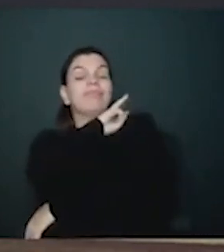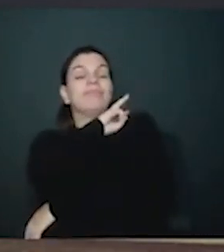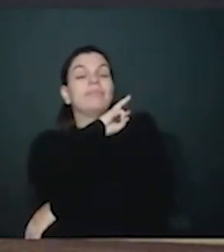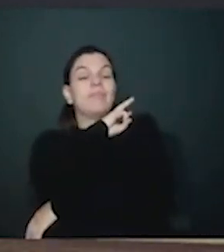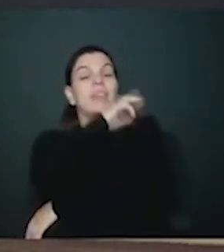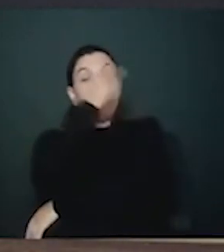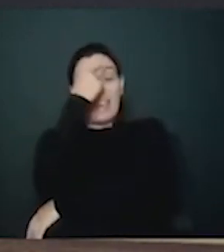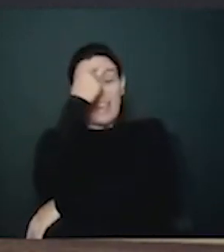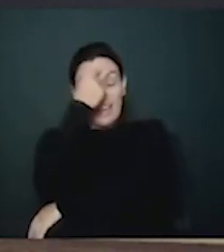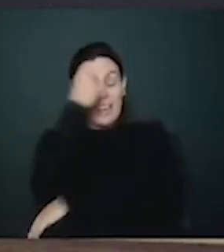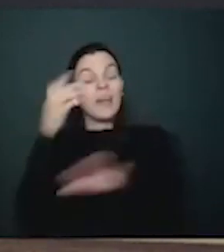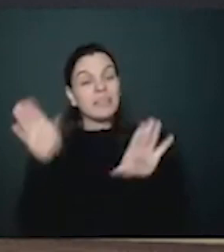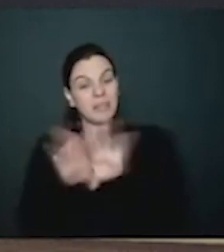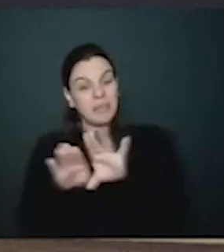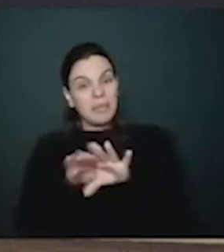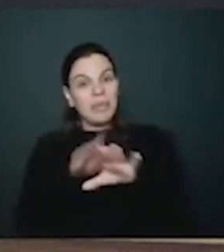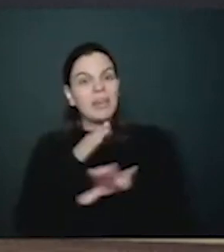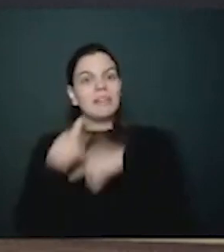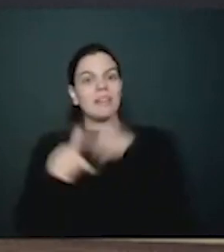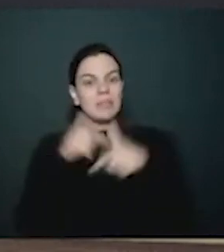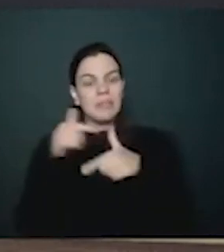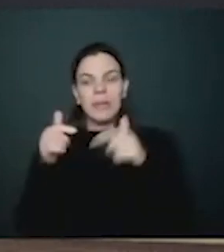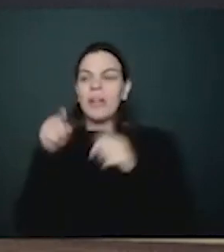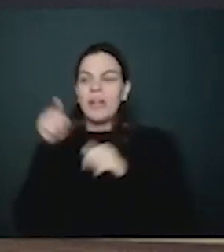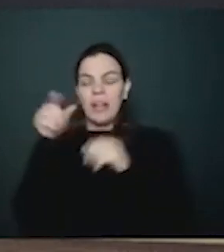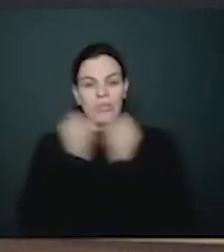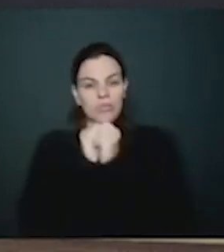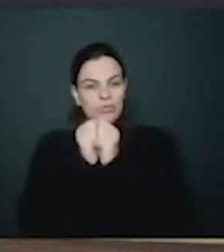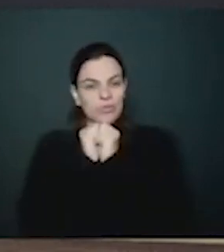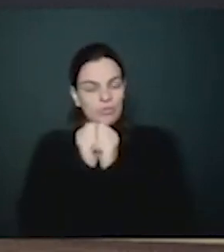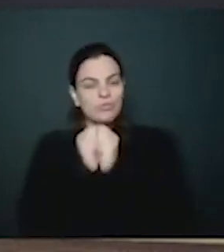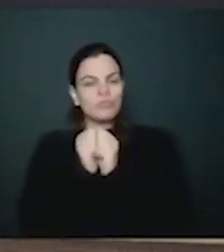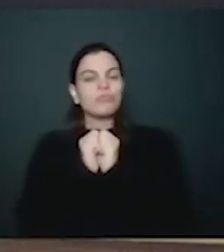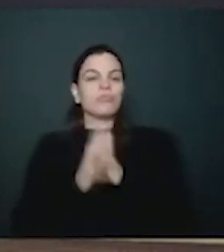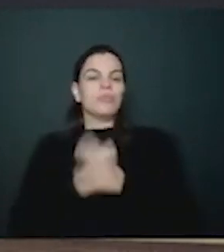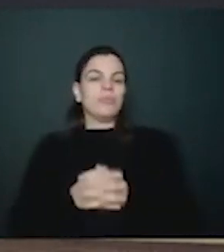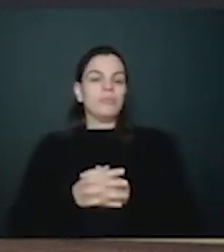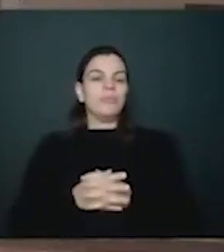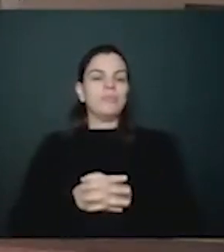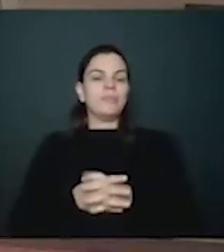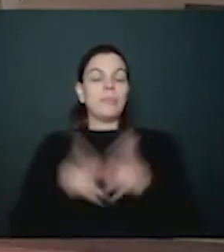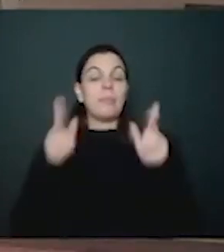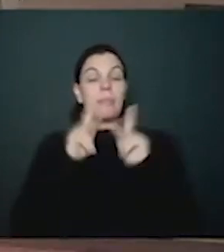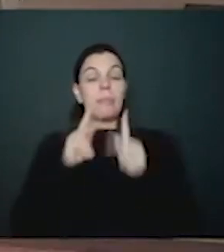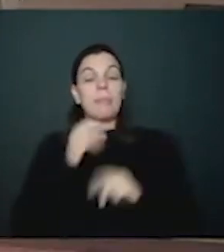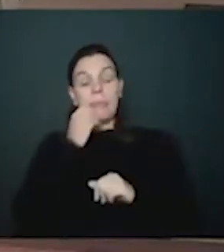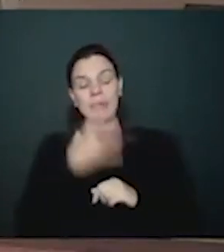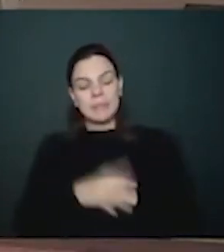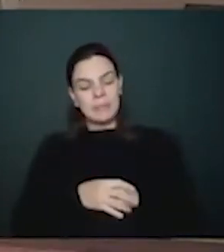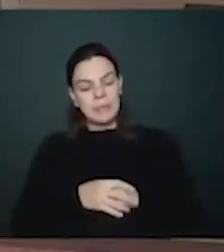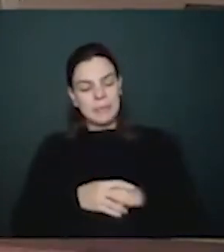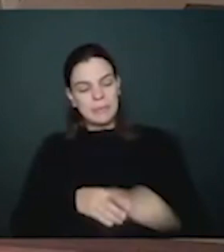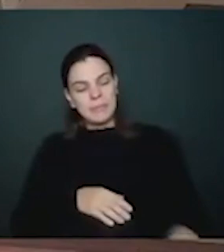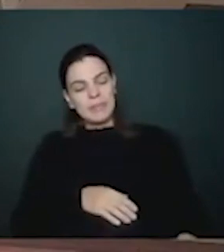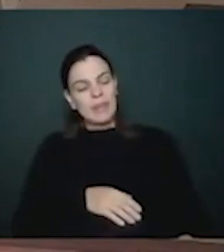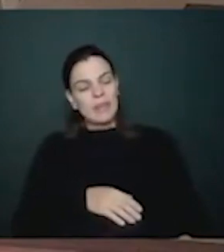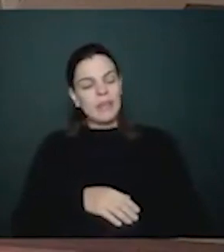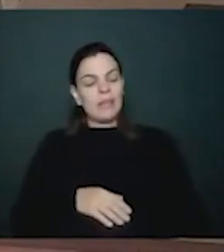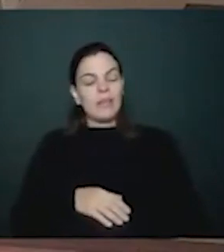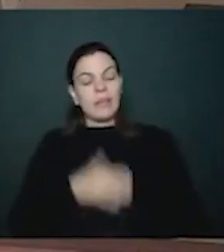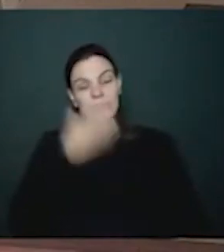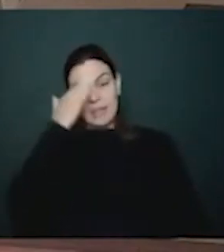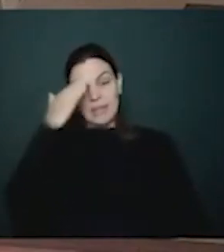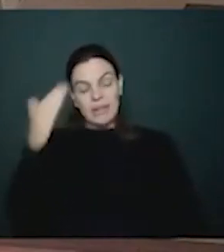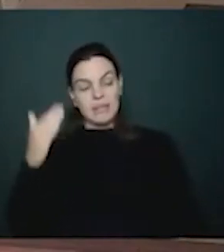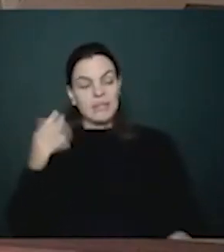somando essa igreja junto à nossa Curitiba nessa casa hoje. Paz e bem. Obrigado, vereador Oscarino do Povo. Vossa Excelência